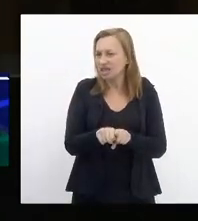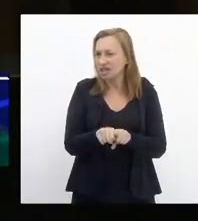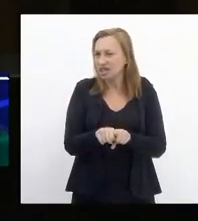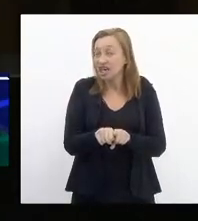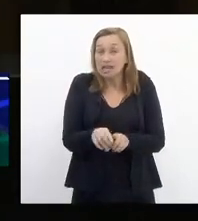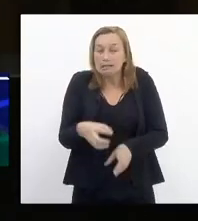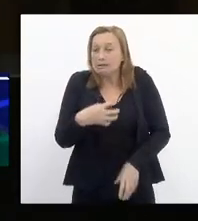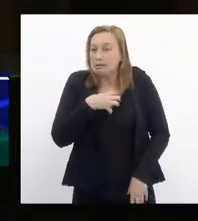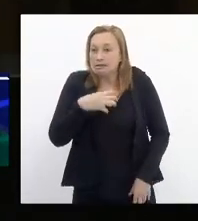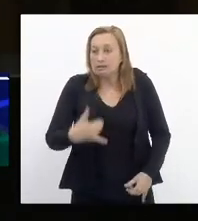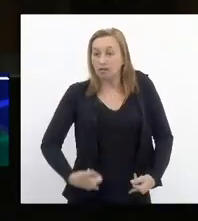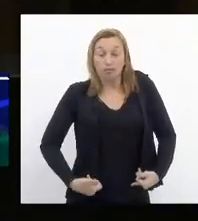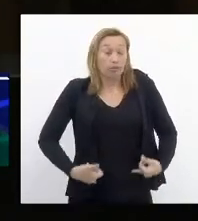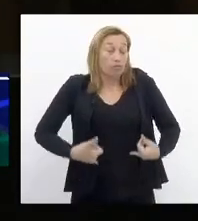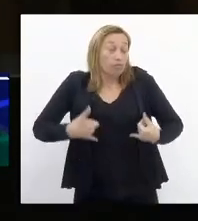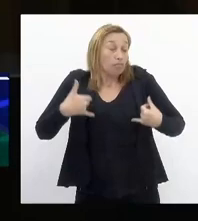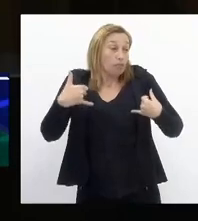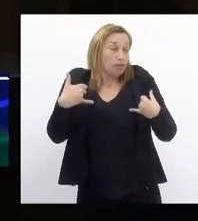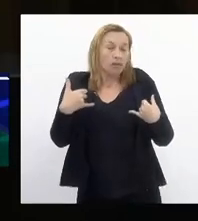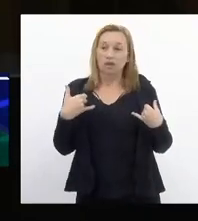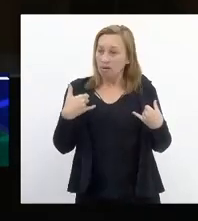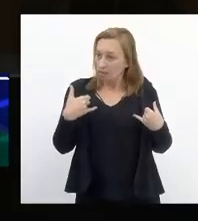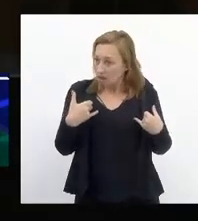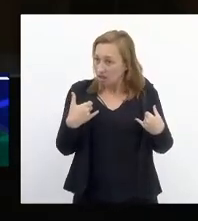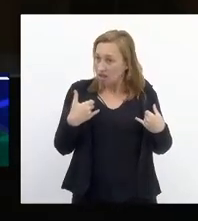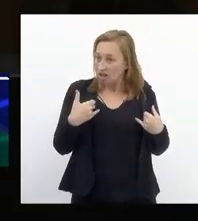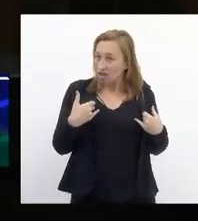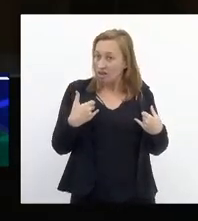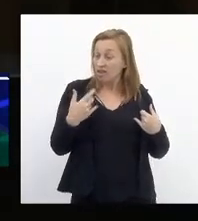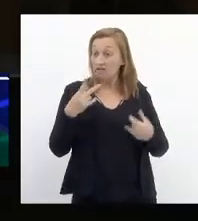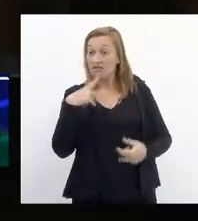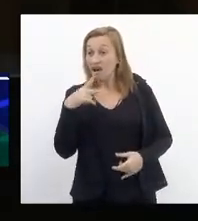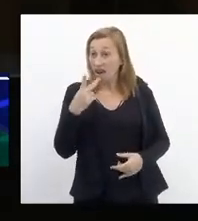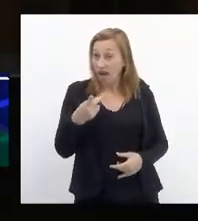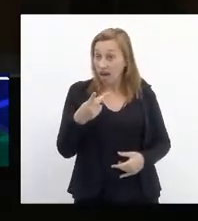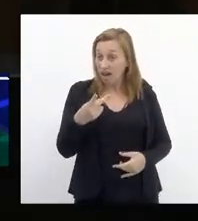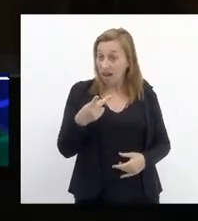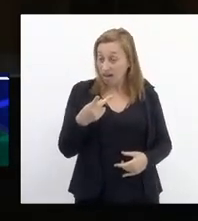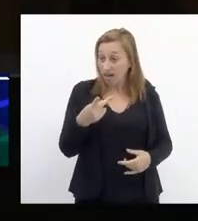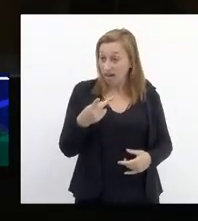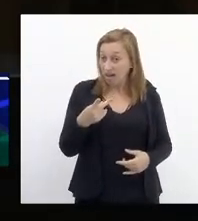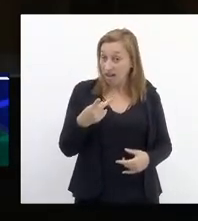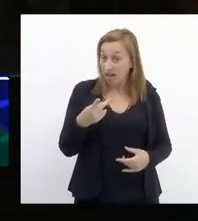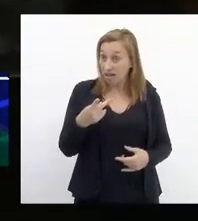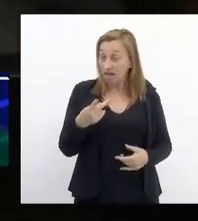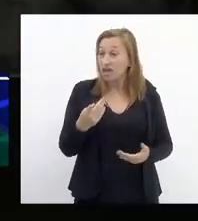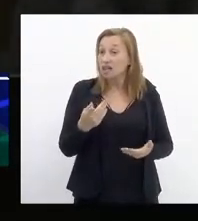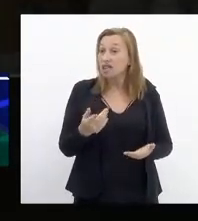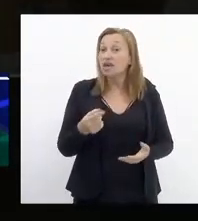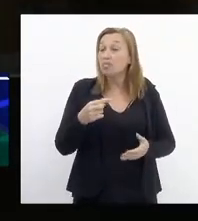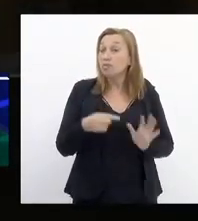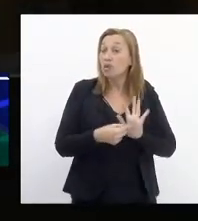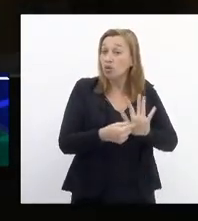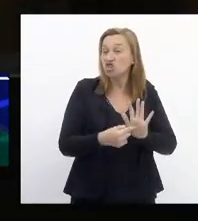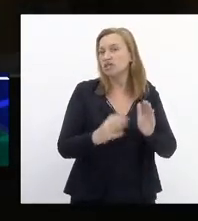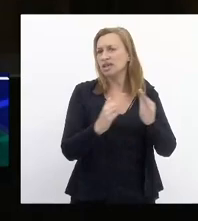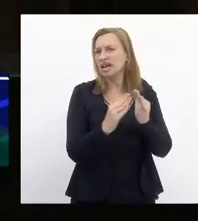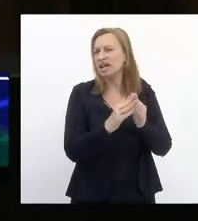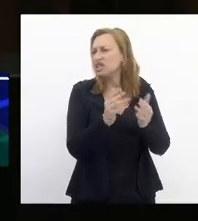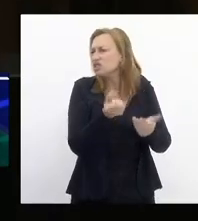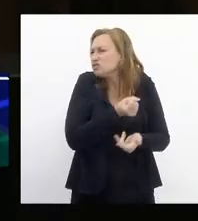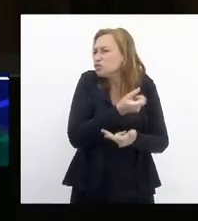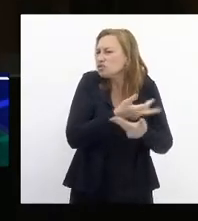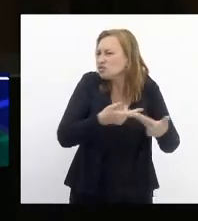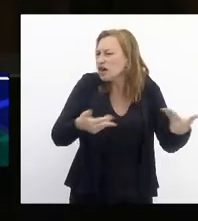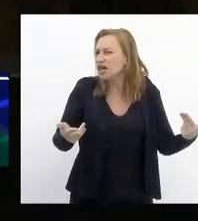tão autoritário e legitimado a fazer esse tipo de situação que coloca dentro dessa casa inúmeras